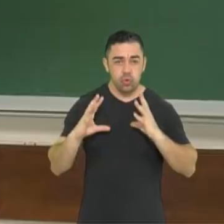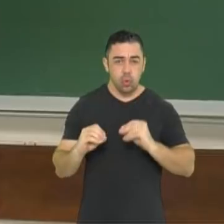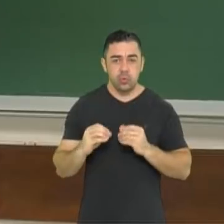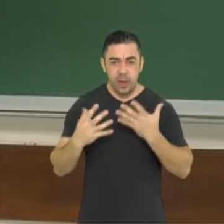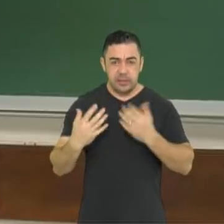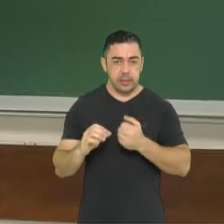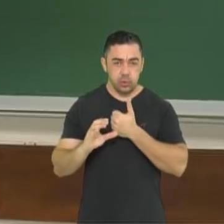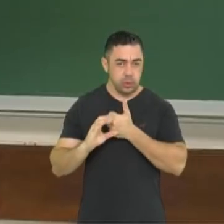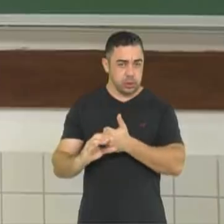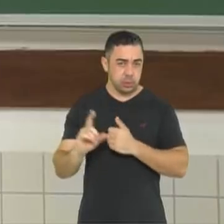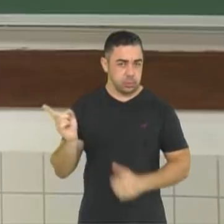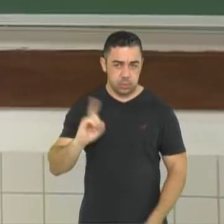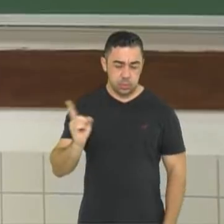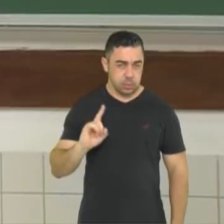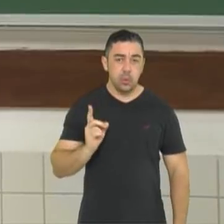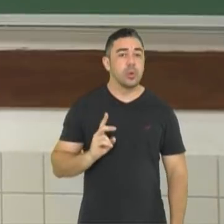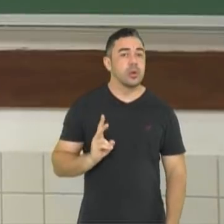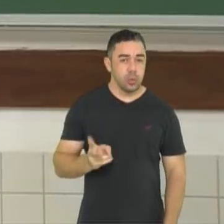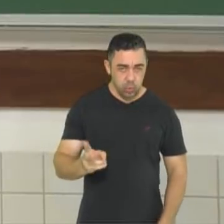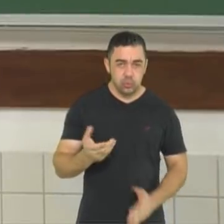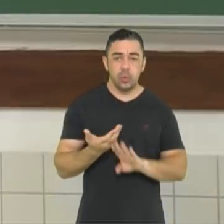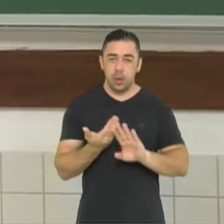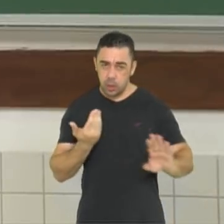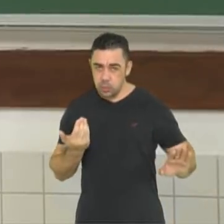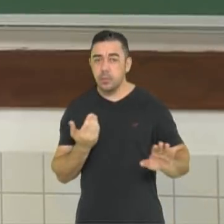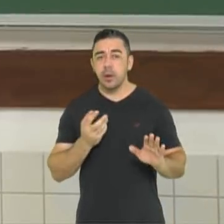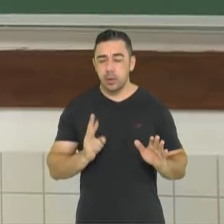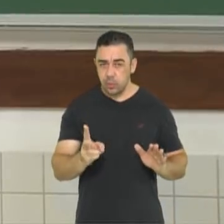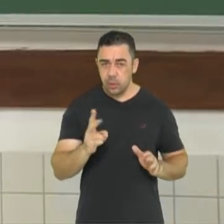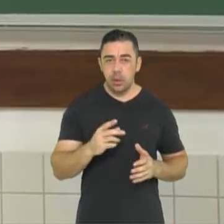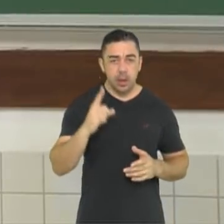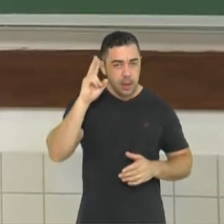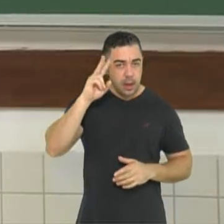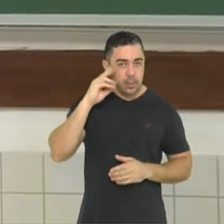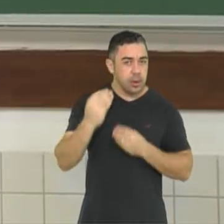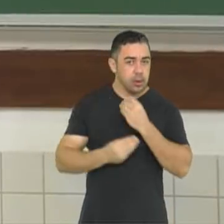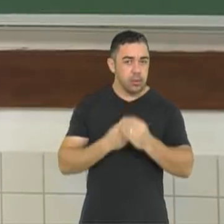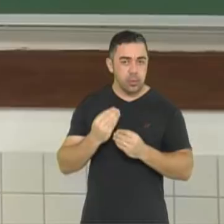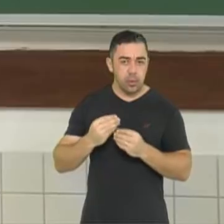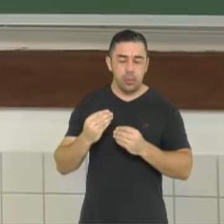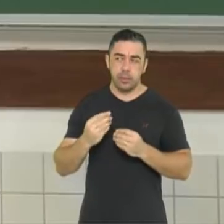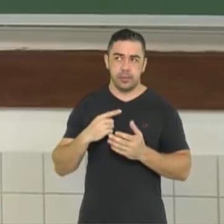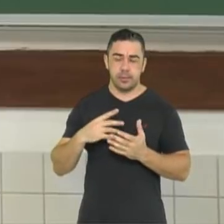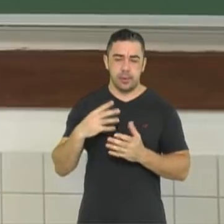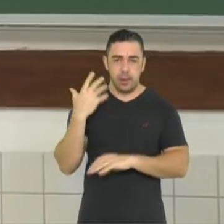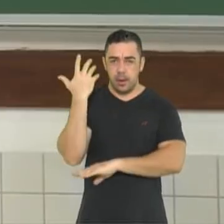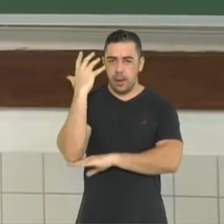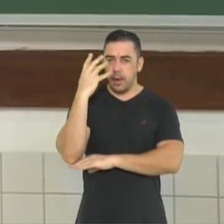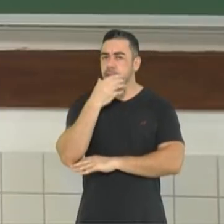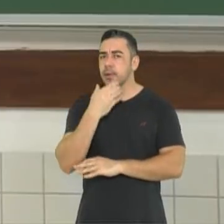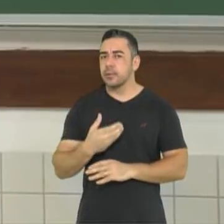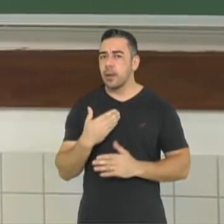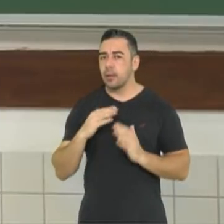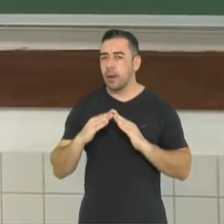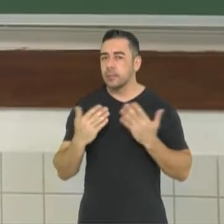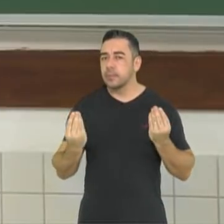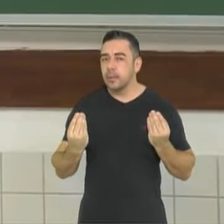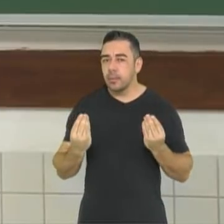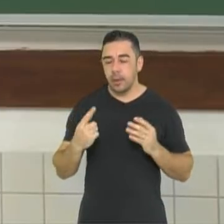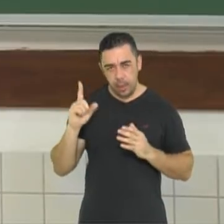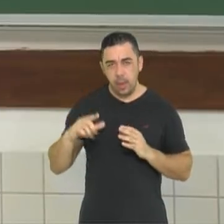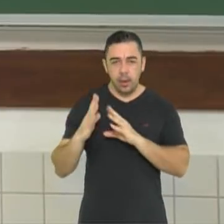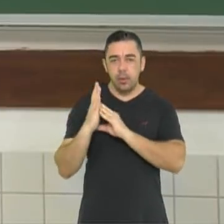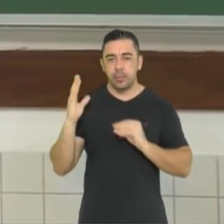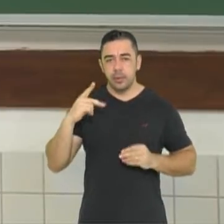a cultura germânica. Pelo contrário, ainda brinquei inclusive com vocês como que aquele pinheiro de Natal foi parar nas nossas casas, não é mesmo? Pois é. Aí